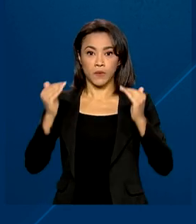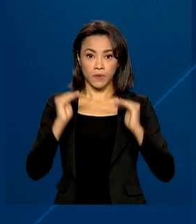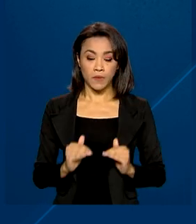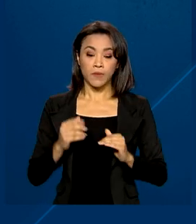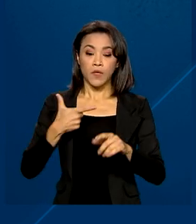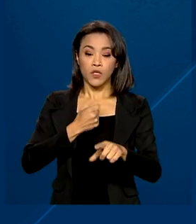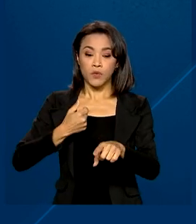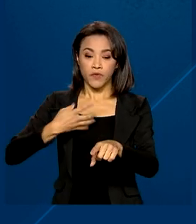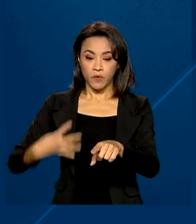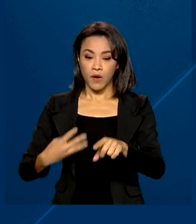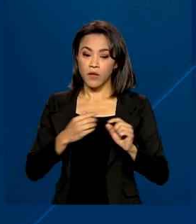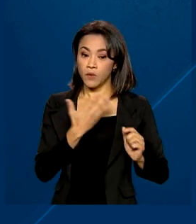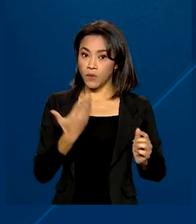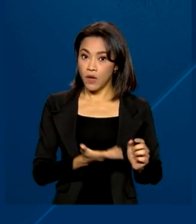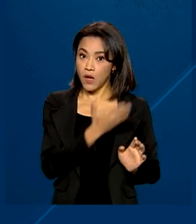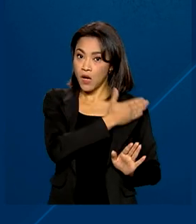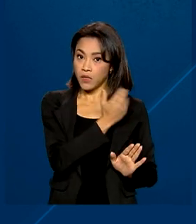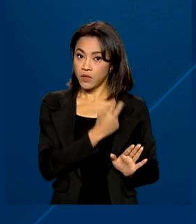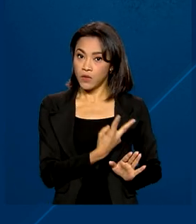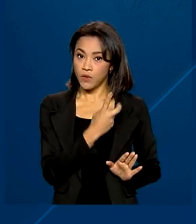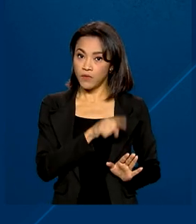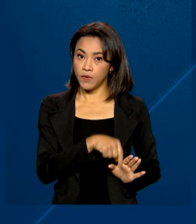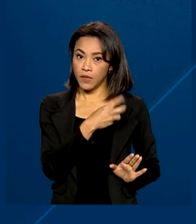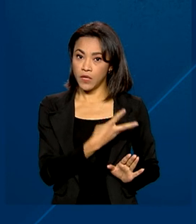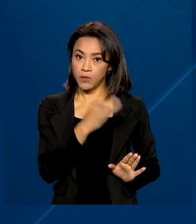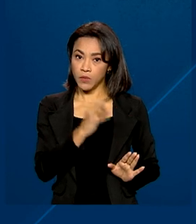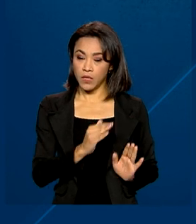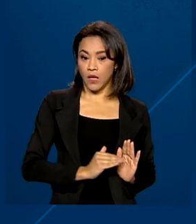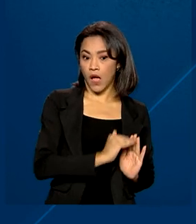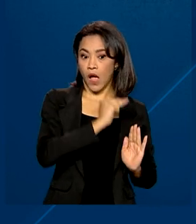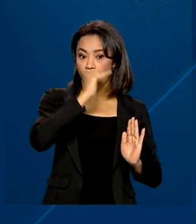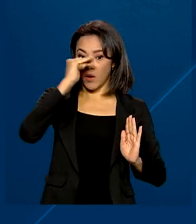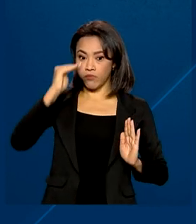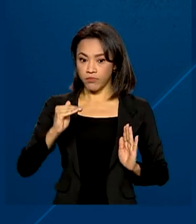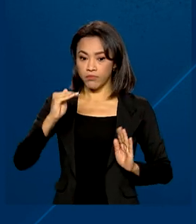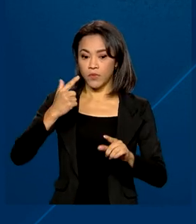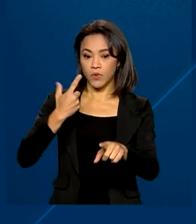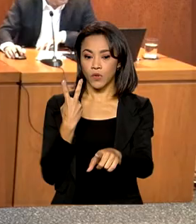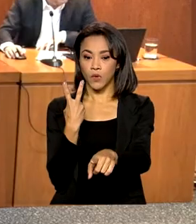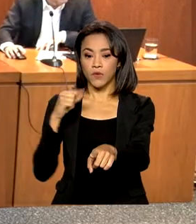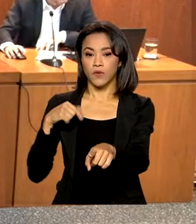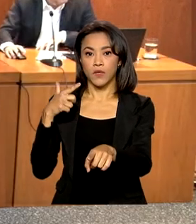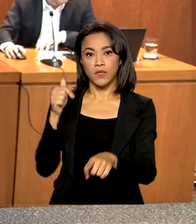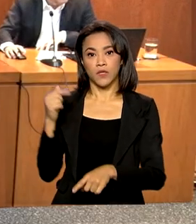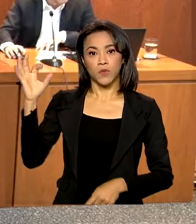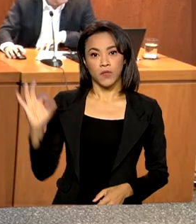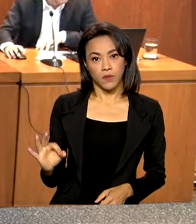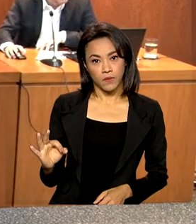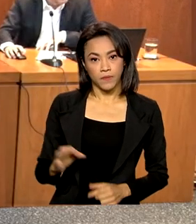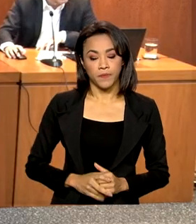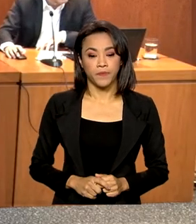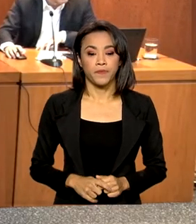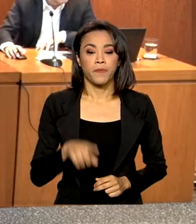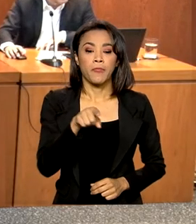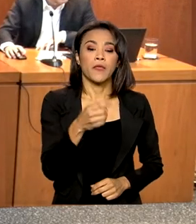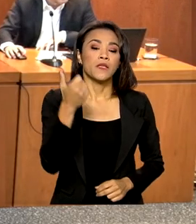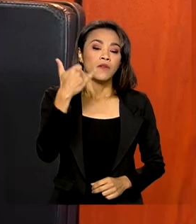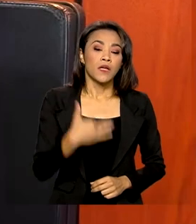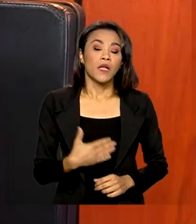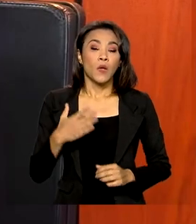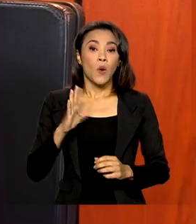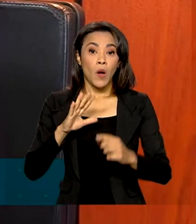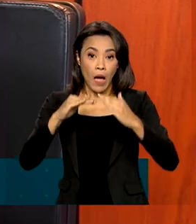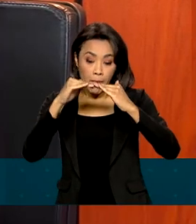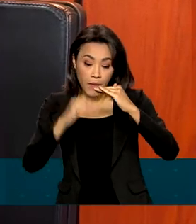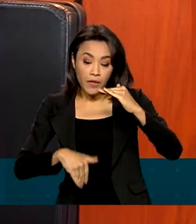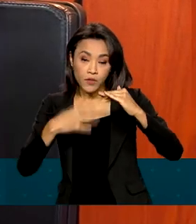2024 passou de 2,3 por cento para 2,7 por cento para a gente diz que ao redor da mente é abaixo